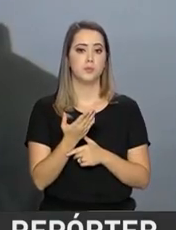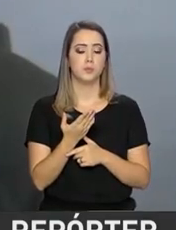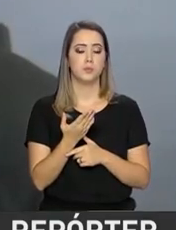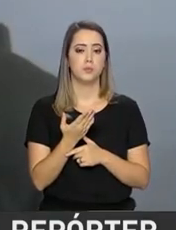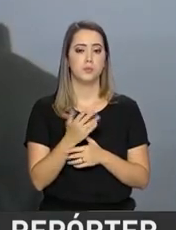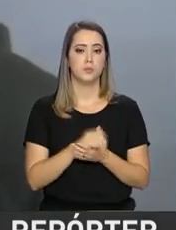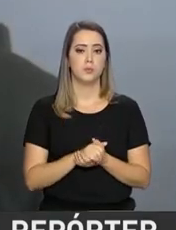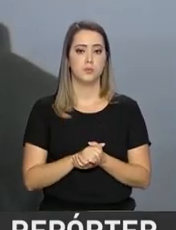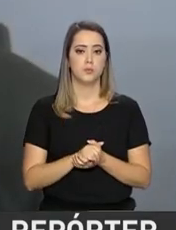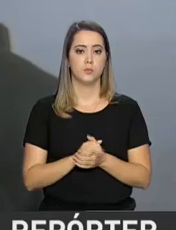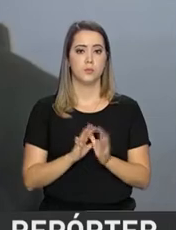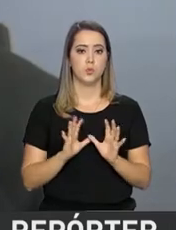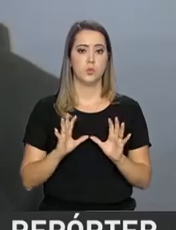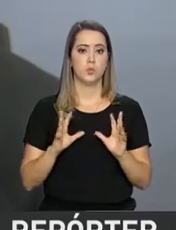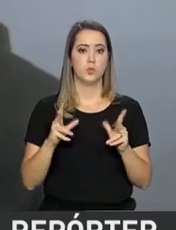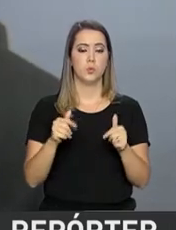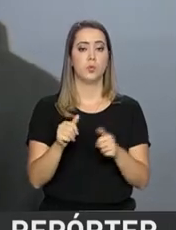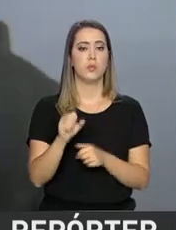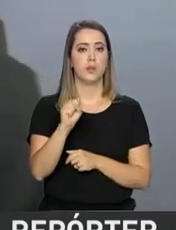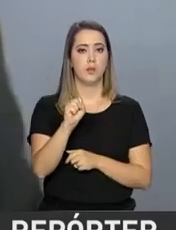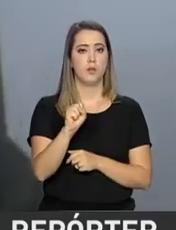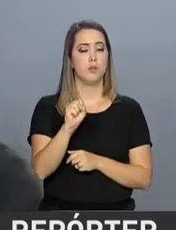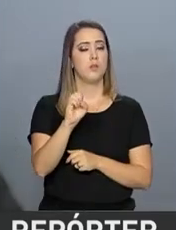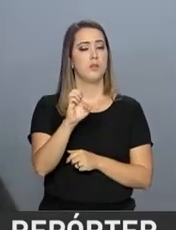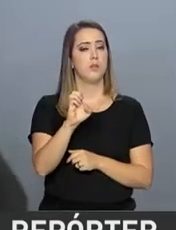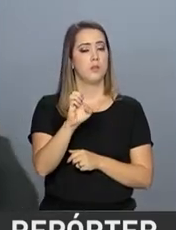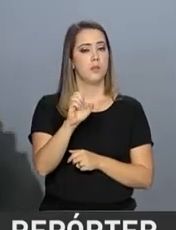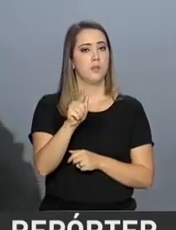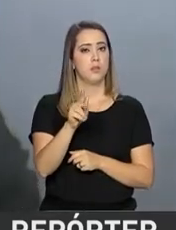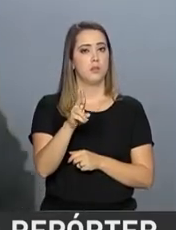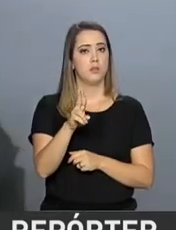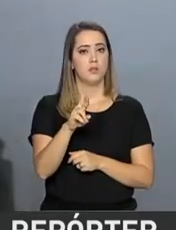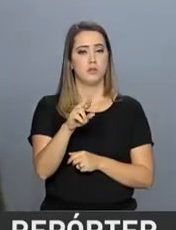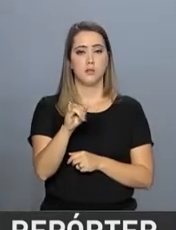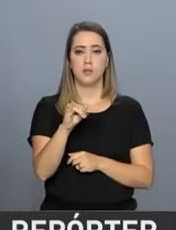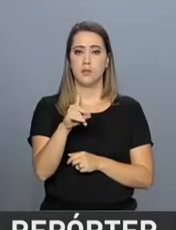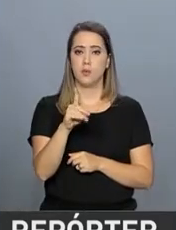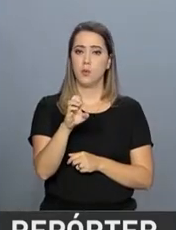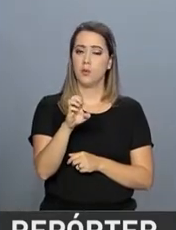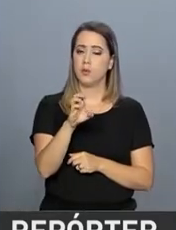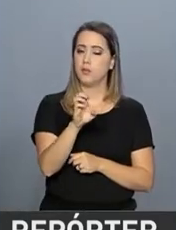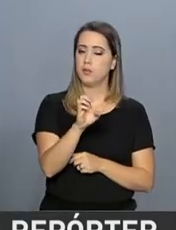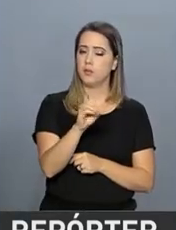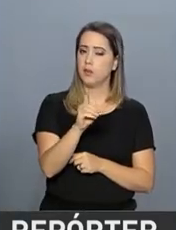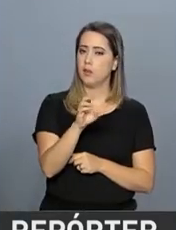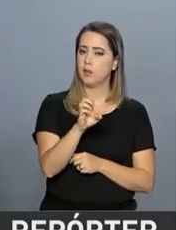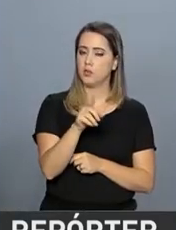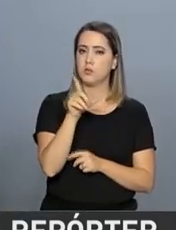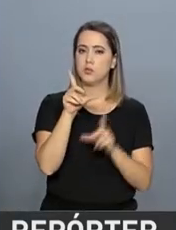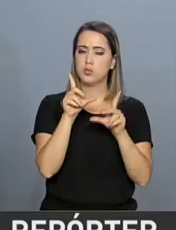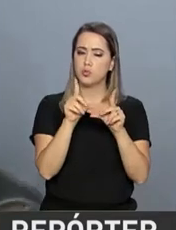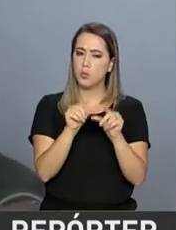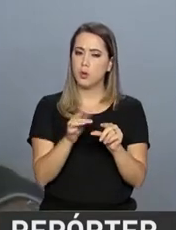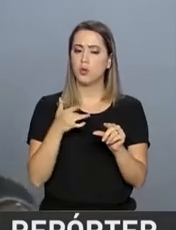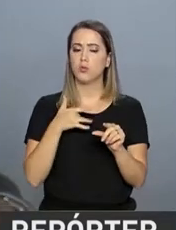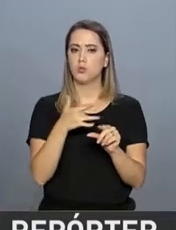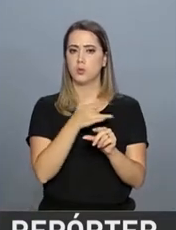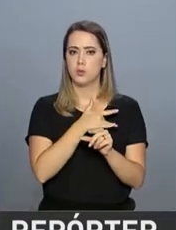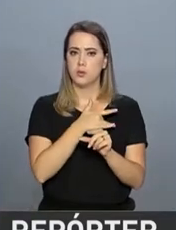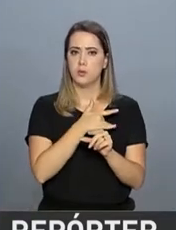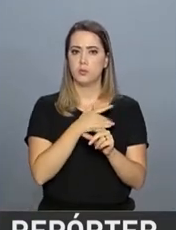do total da seguridade você cada vez têm menos participação da saúde no total da